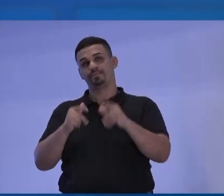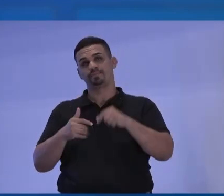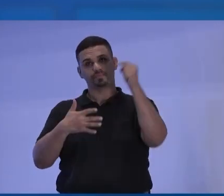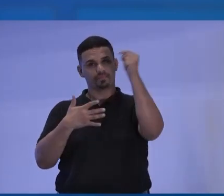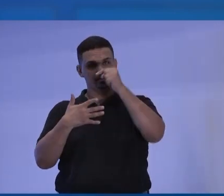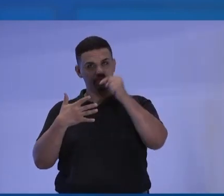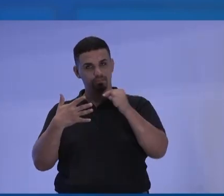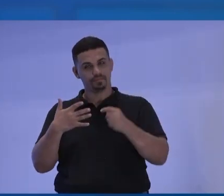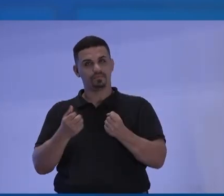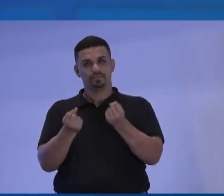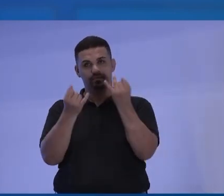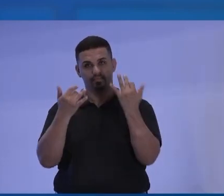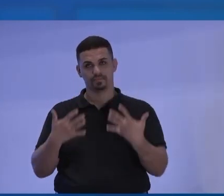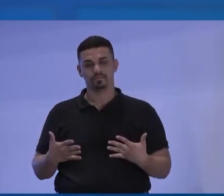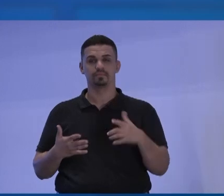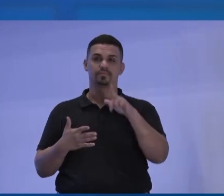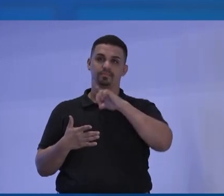toda